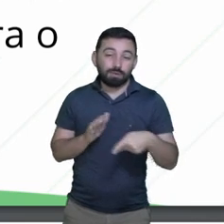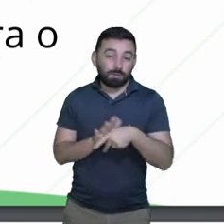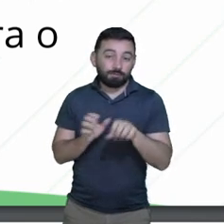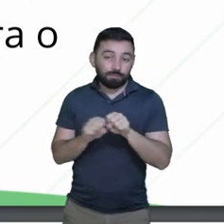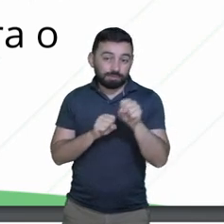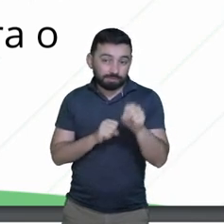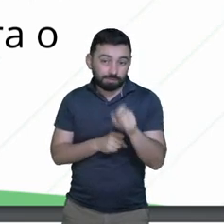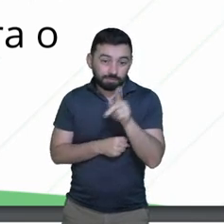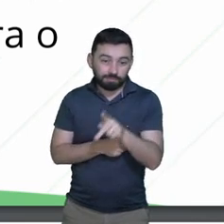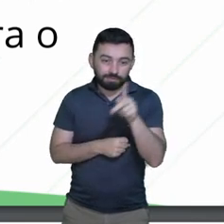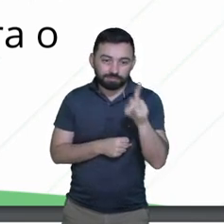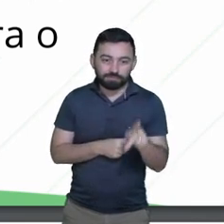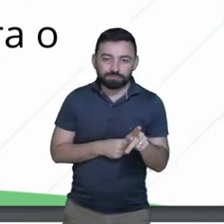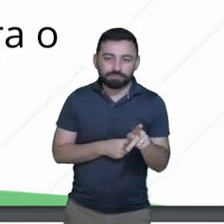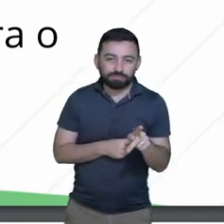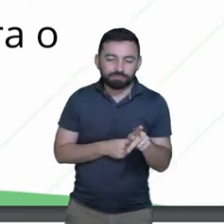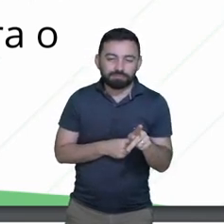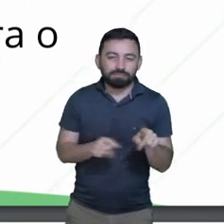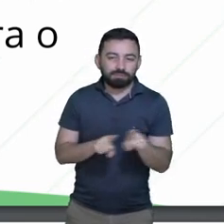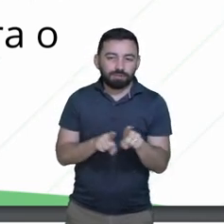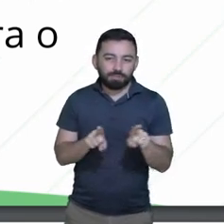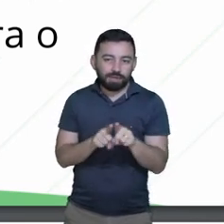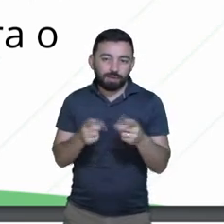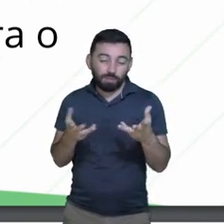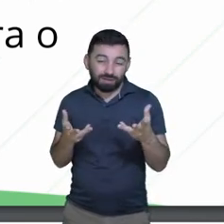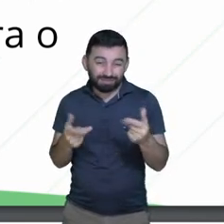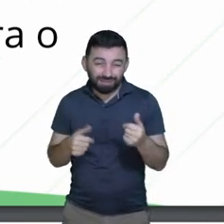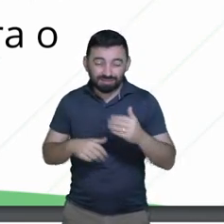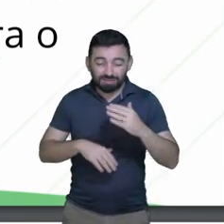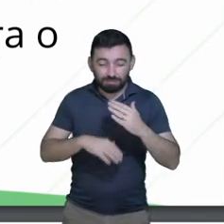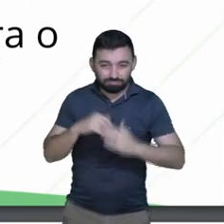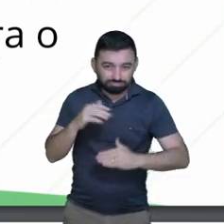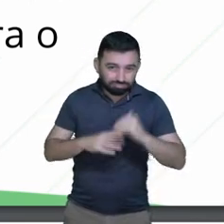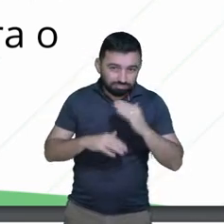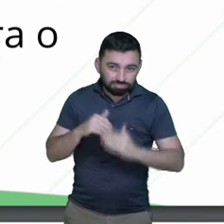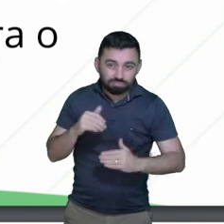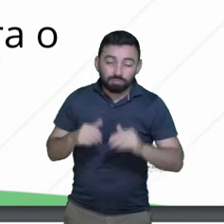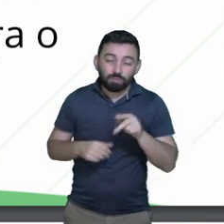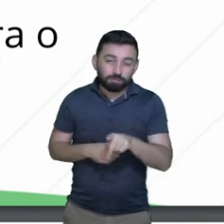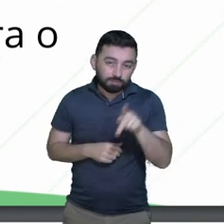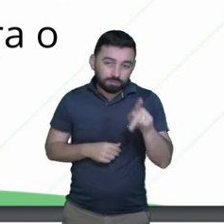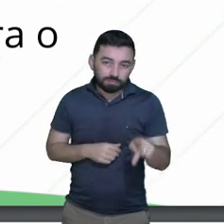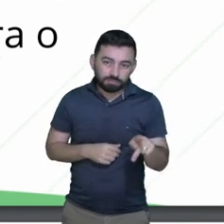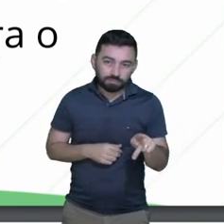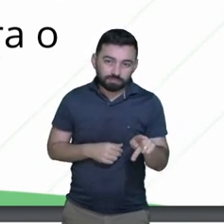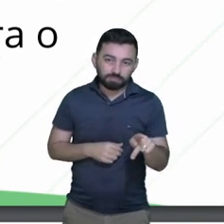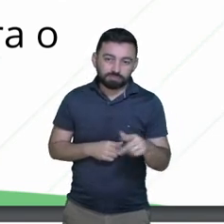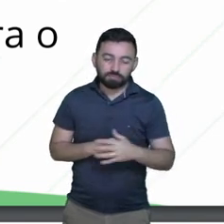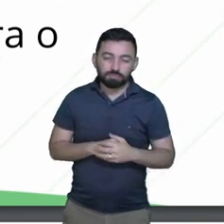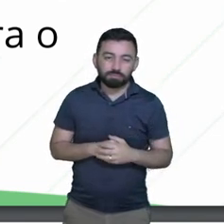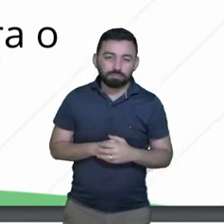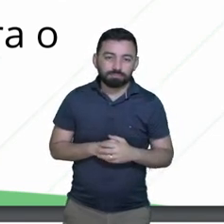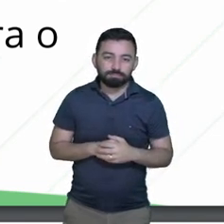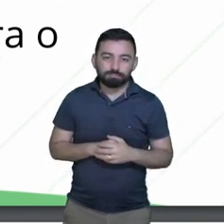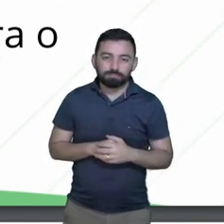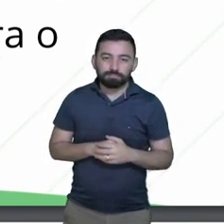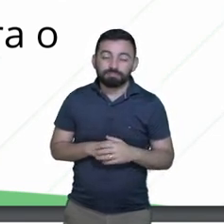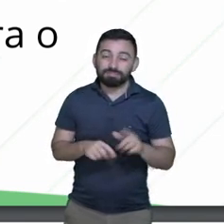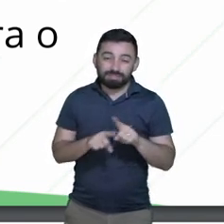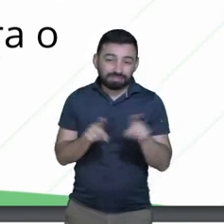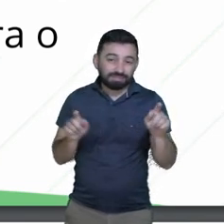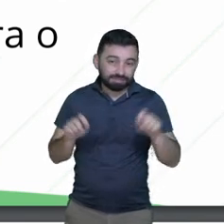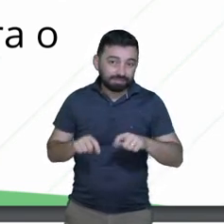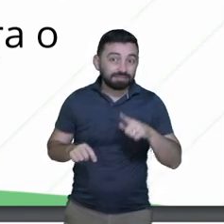dos professores e a qualidade da atuação dos Professores né Eh ela gera um